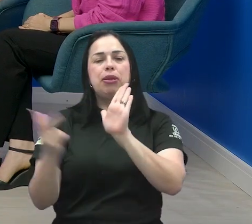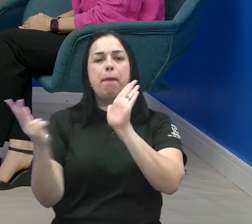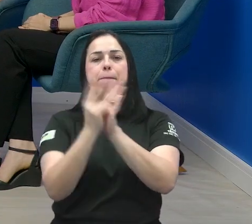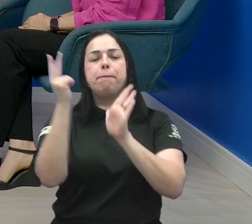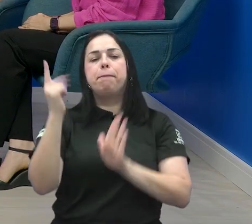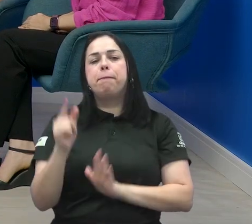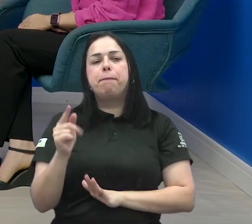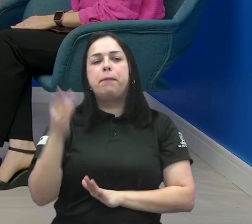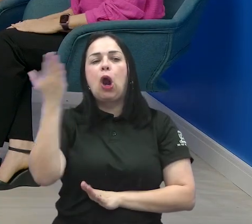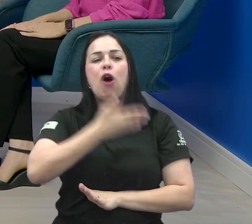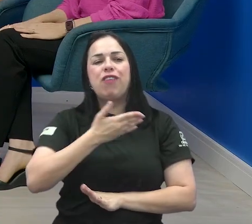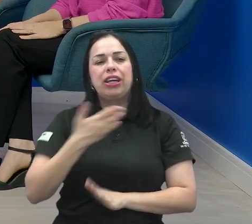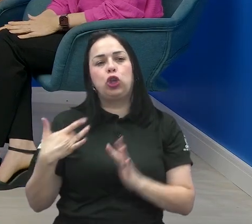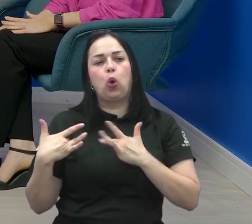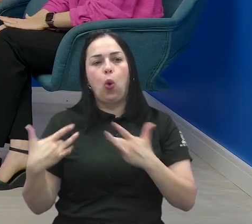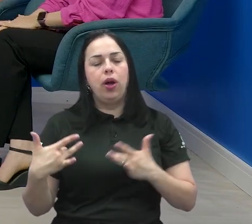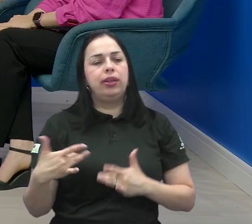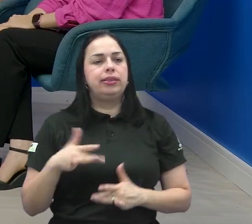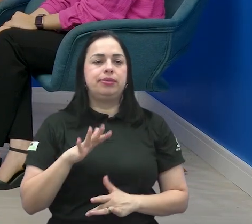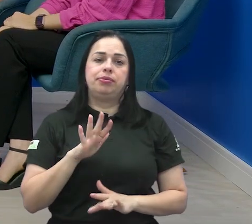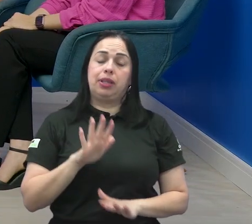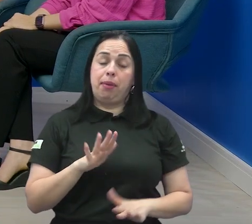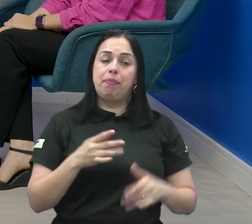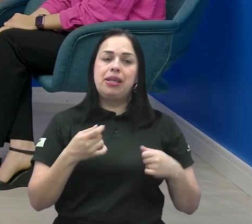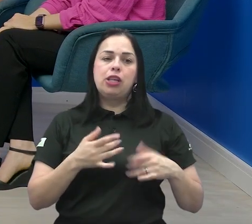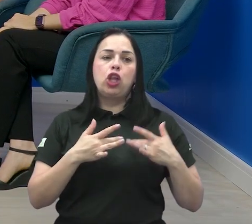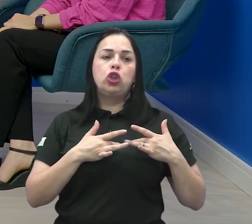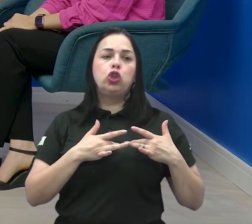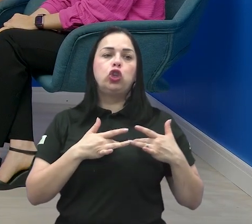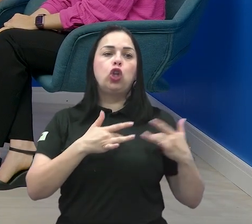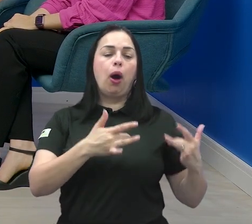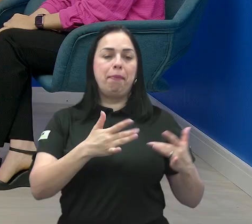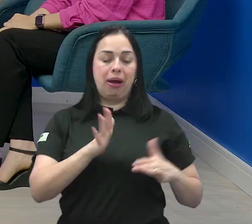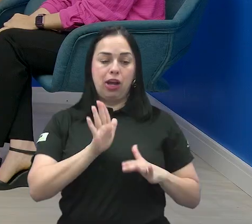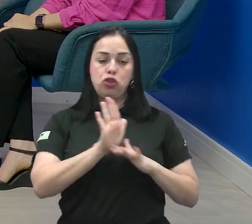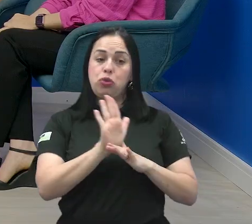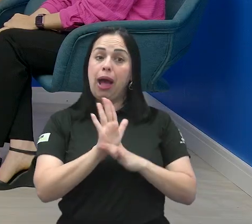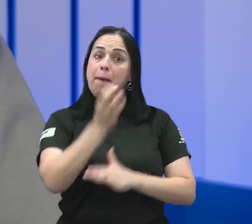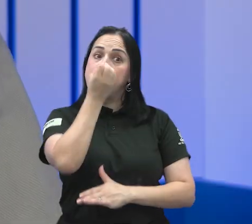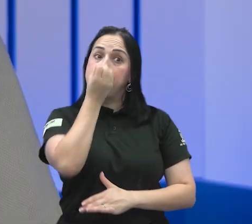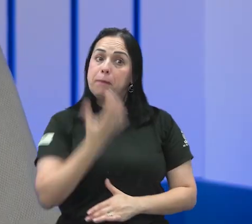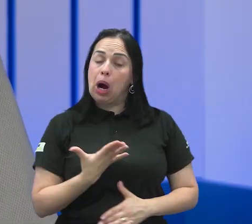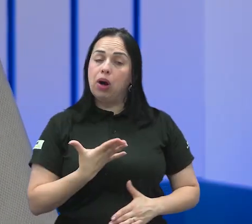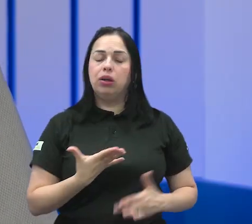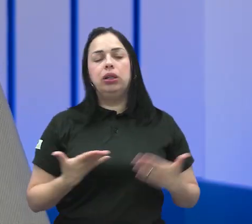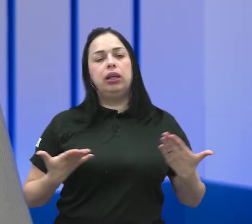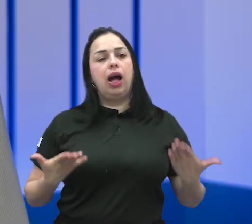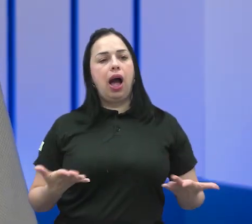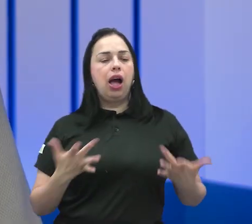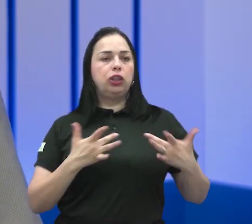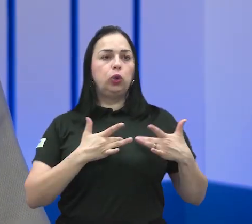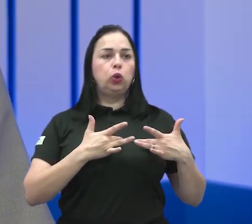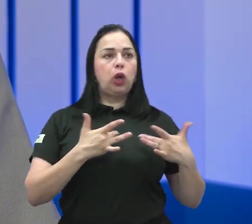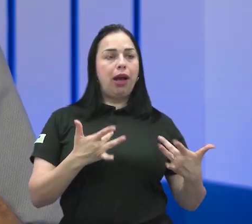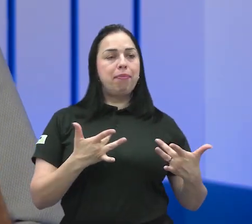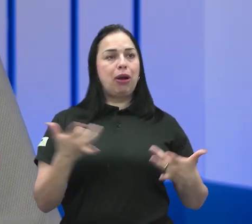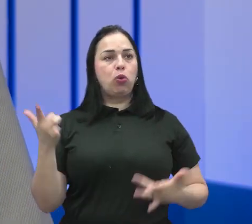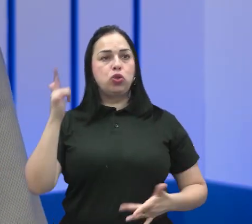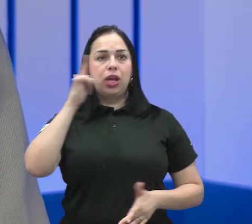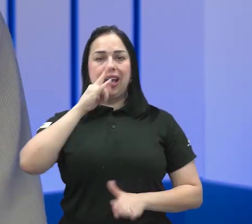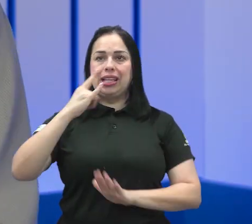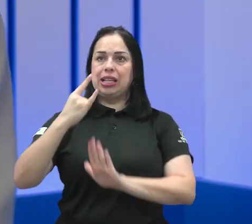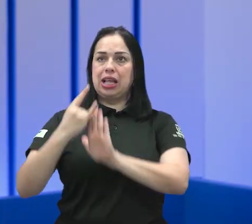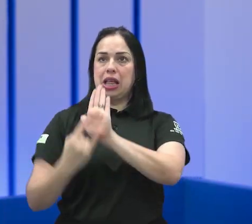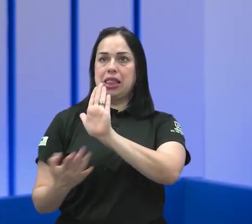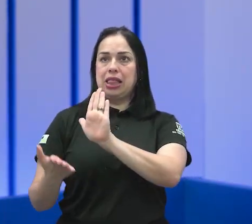um atestado, não ter esse problema. Isso aí. Assim, a gente tem que doar para fazer o bem, né? Eu não posso doar